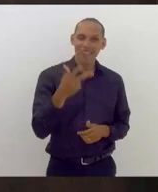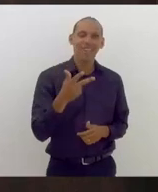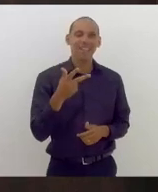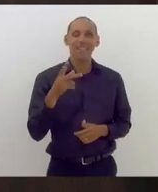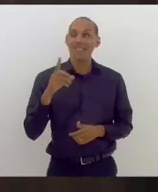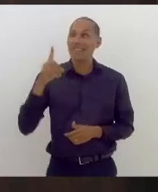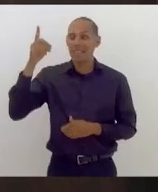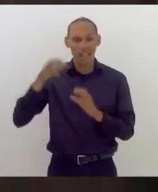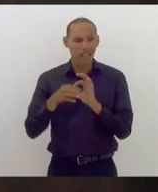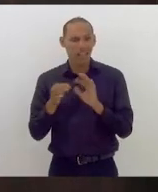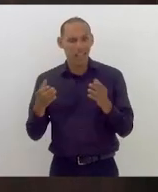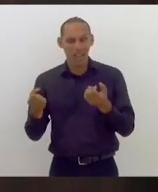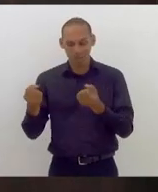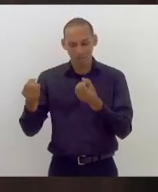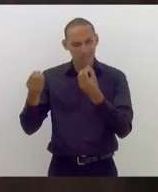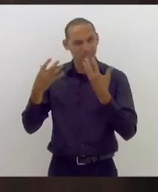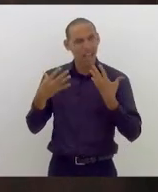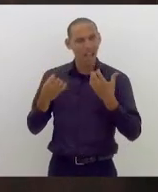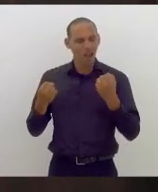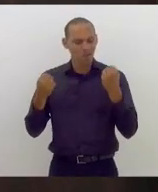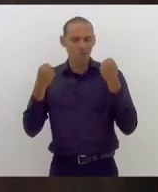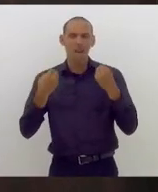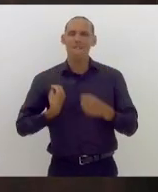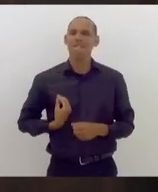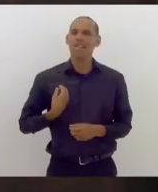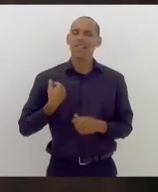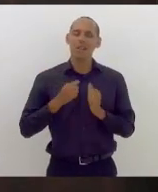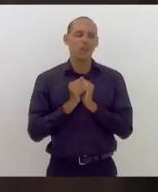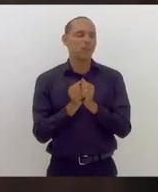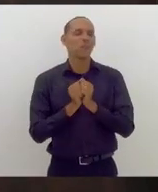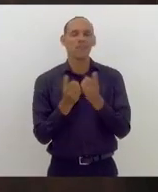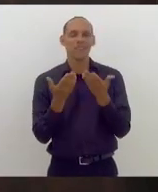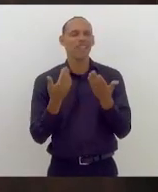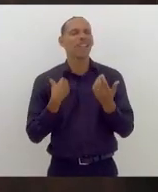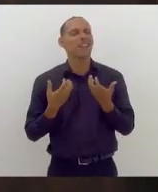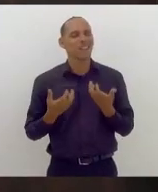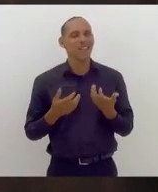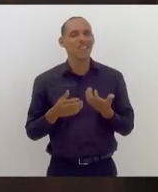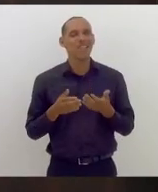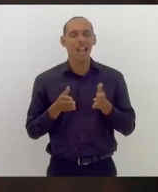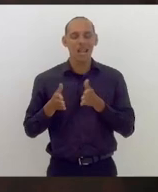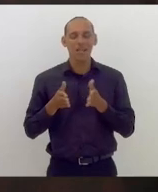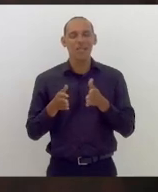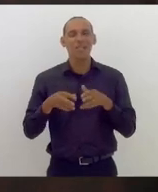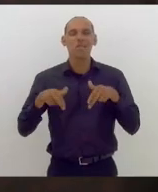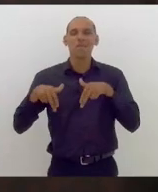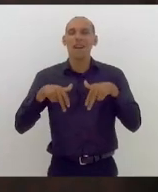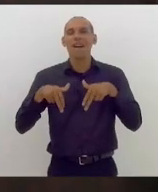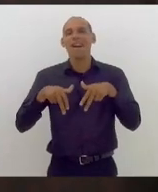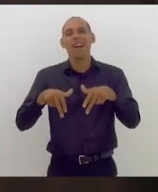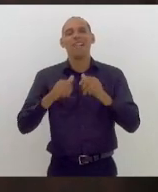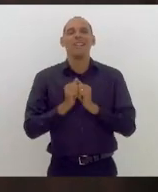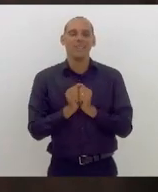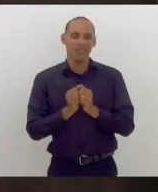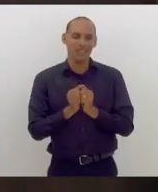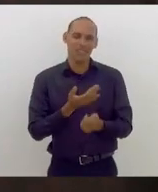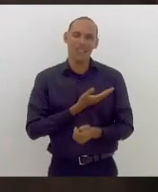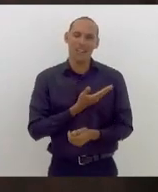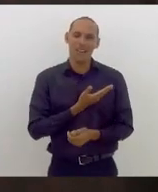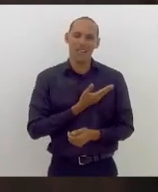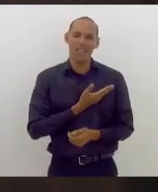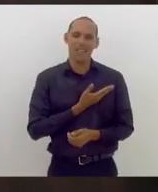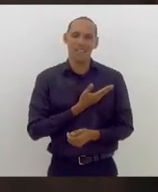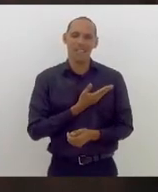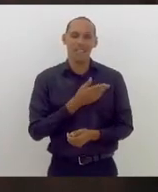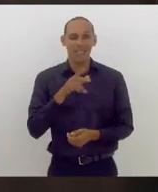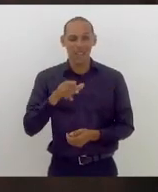Deus permitir, me der força e vida, estarei ao seu lado, porque eu quero caminhar com você e fazendo esses amigos